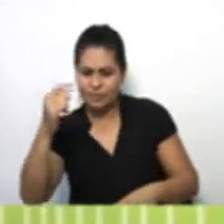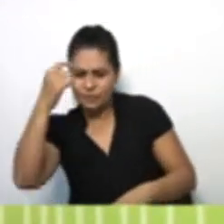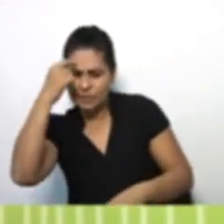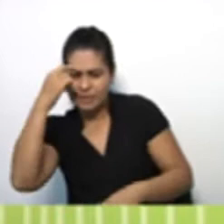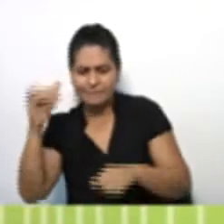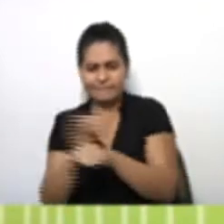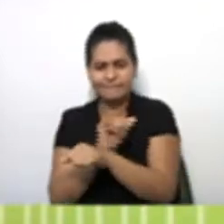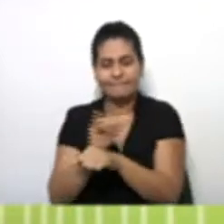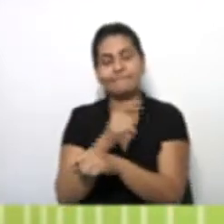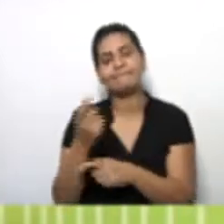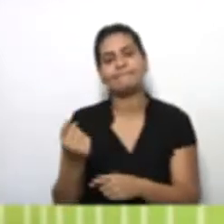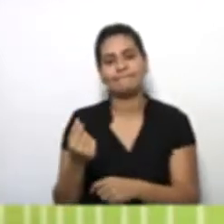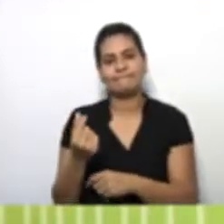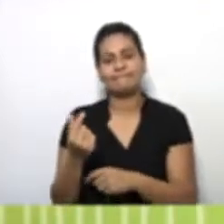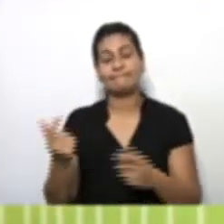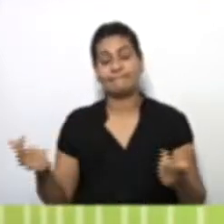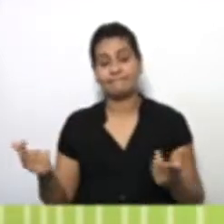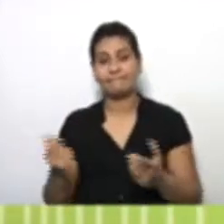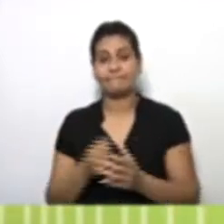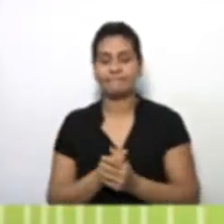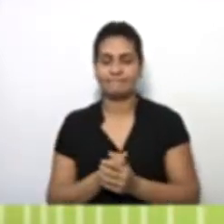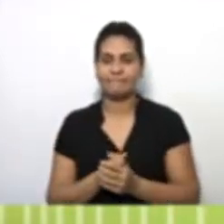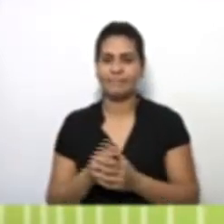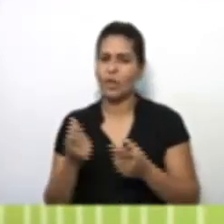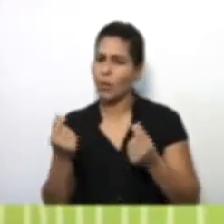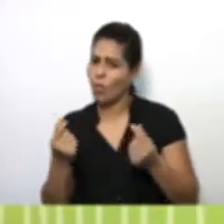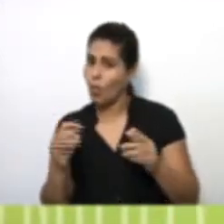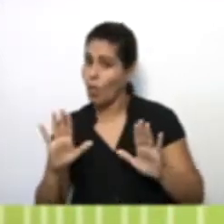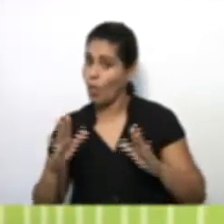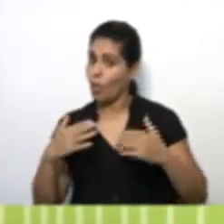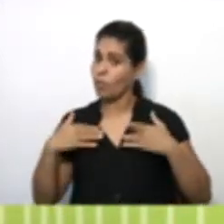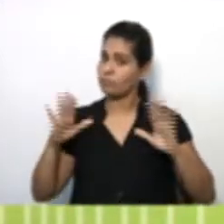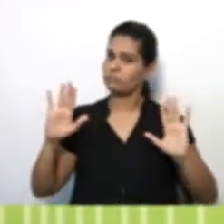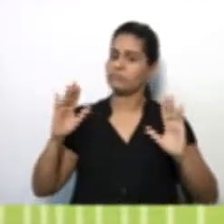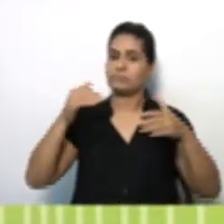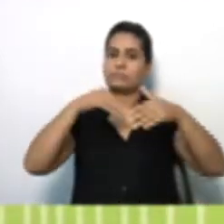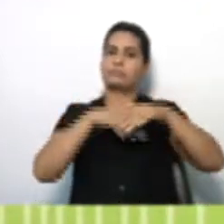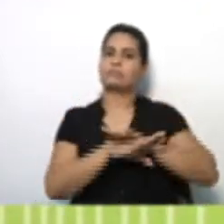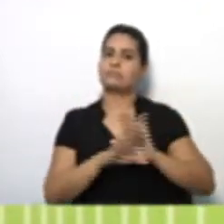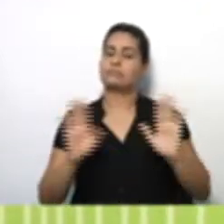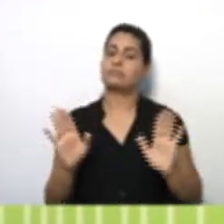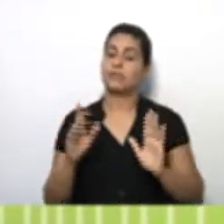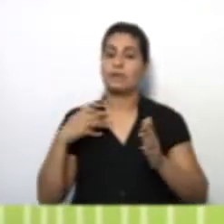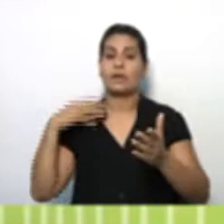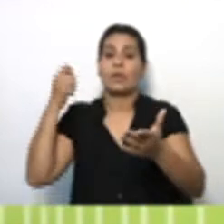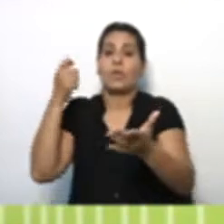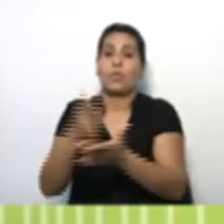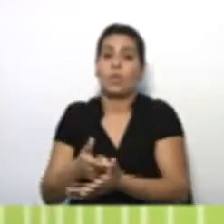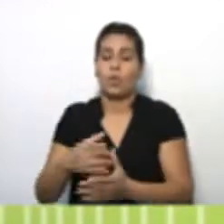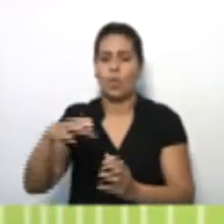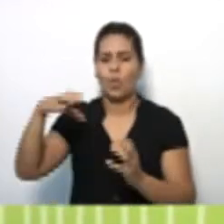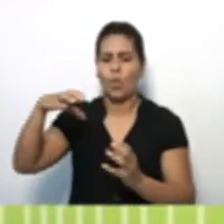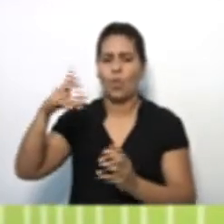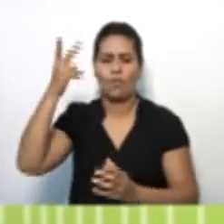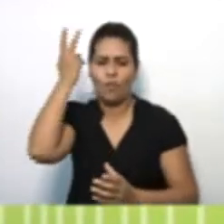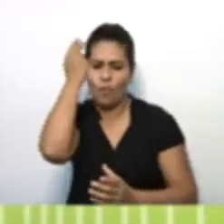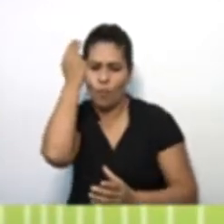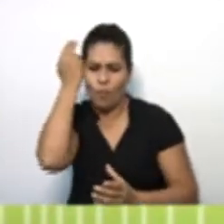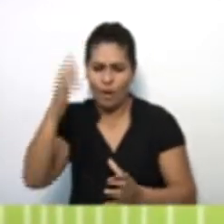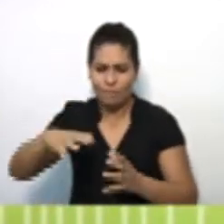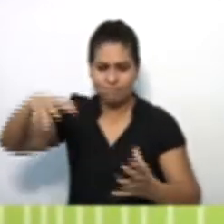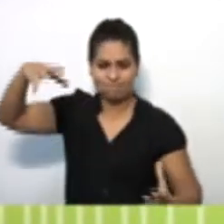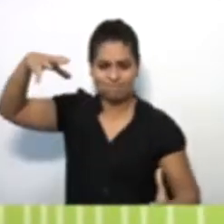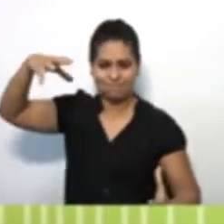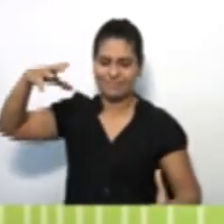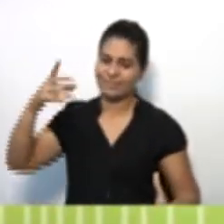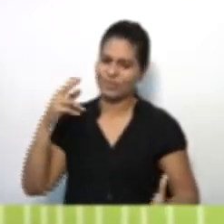estratégico, financeiro. É verdade? Financeiro. Opa, não. Eu vou guardar meu dinheiro porque eu quero comprar um ovo da Páscoa daquele enorme, que eu vou dar para